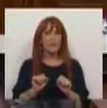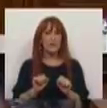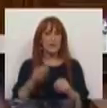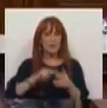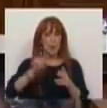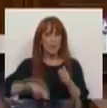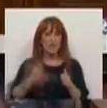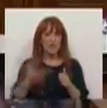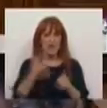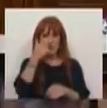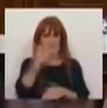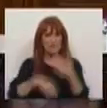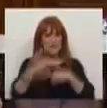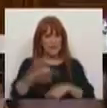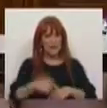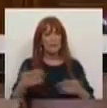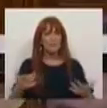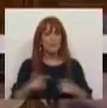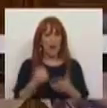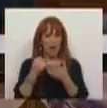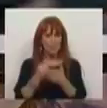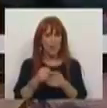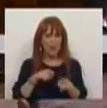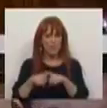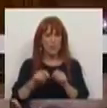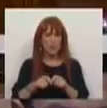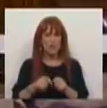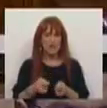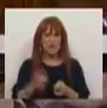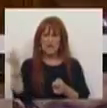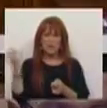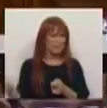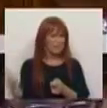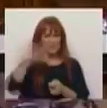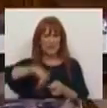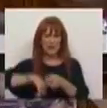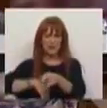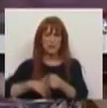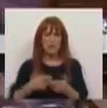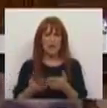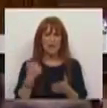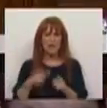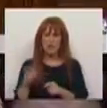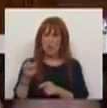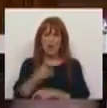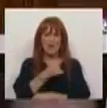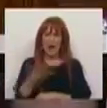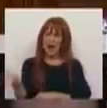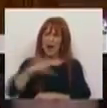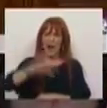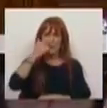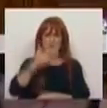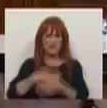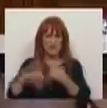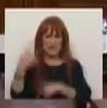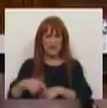e da Convenção dos Direitos da Pessoa com Deficiência, apoiar uma política de desinstitucionalização que retire dos lares residenciais as pessoas